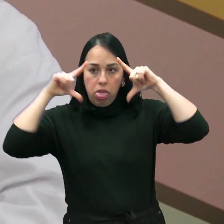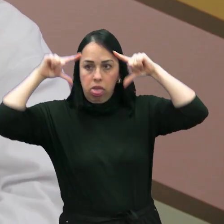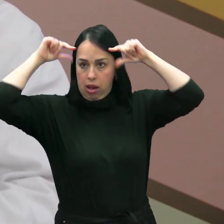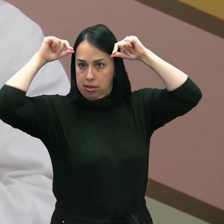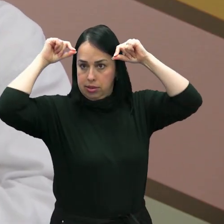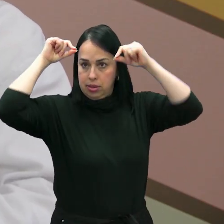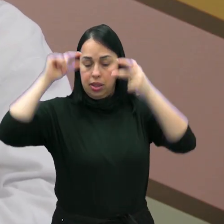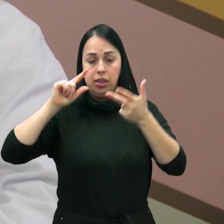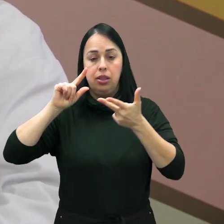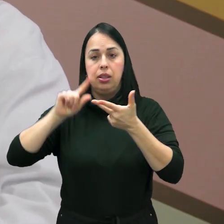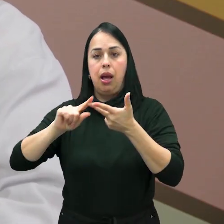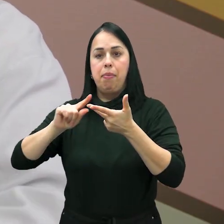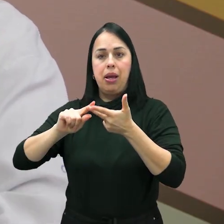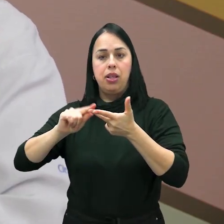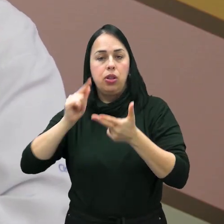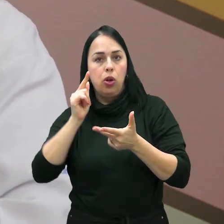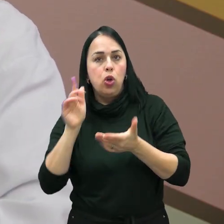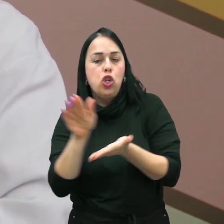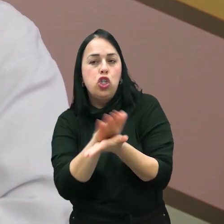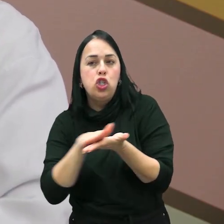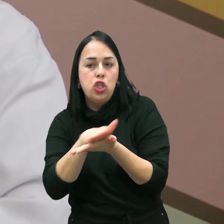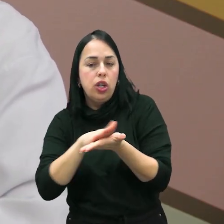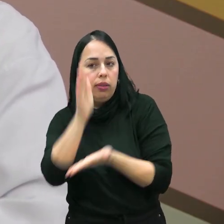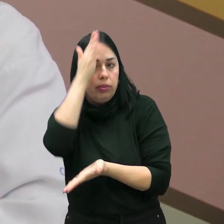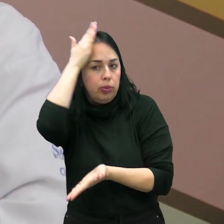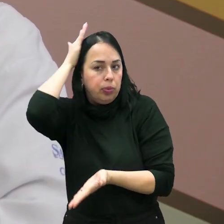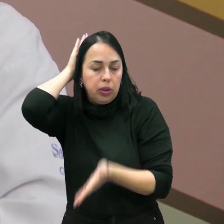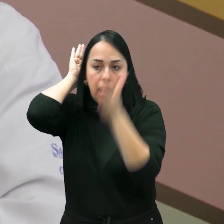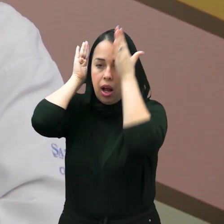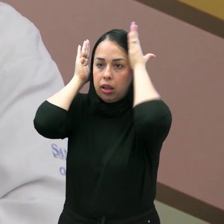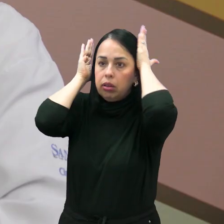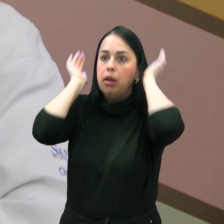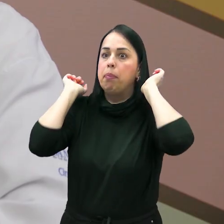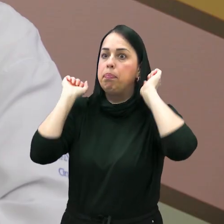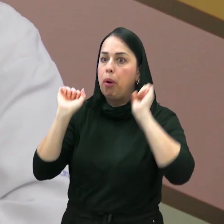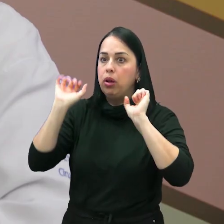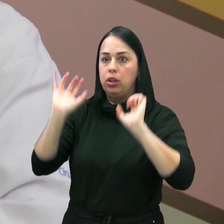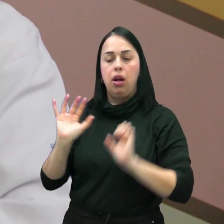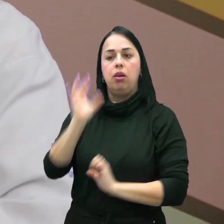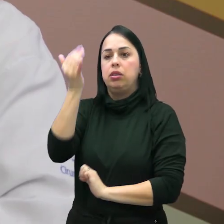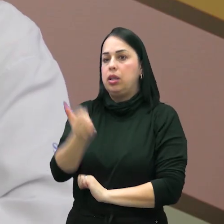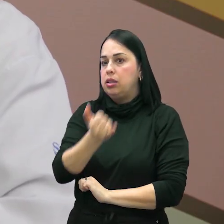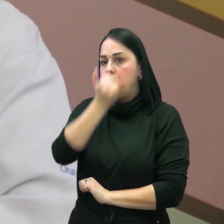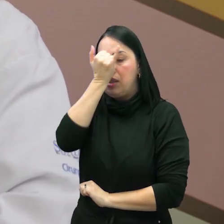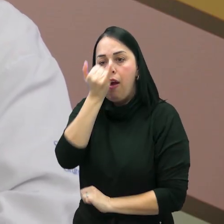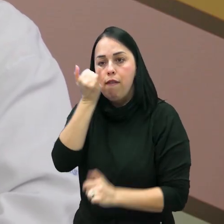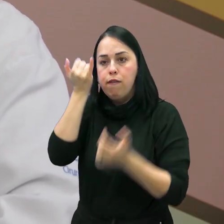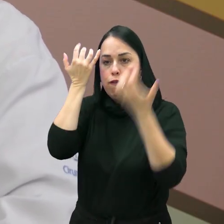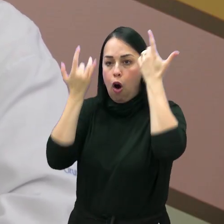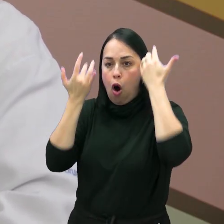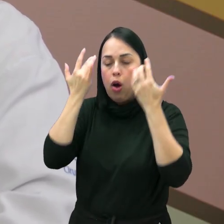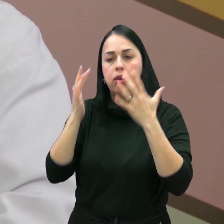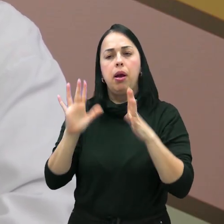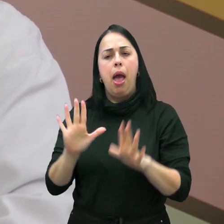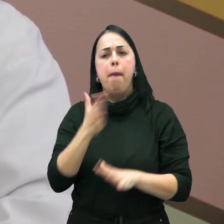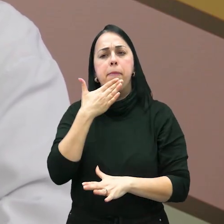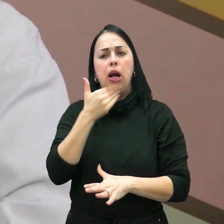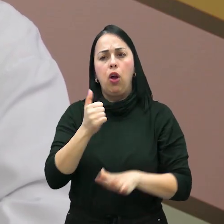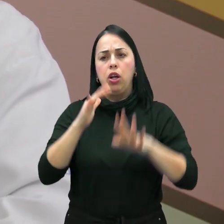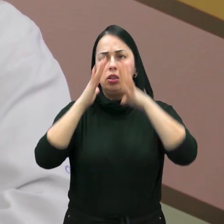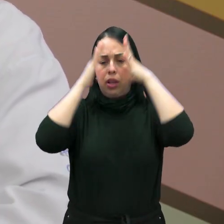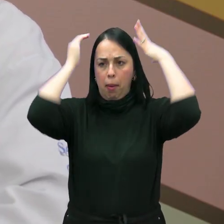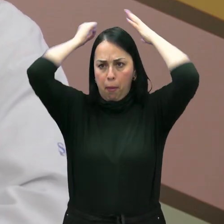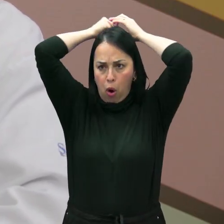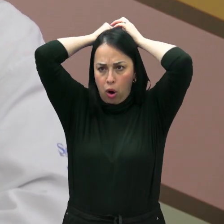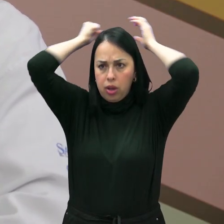de géis que são passados no cabelo que podem pegar fogo. Então, muito cuidado, põe o cabelo para